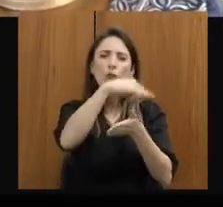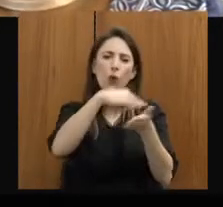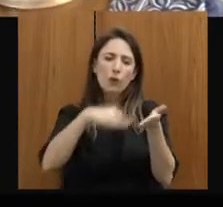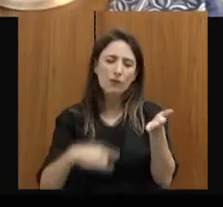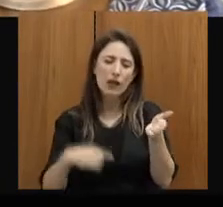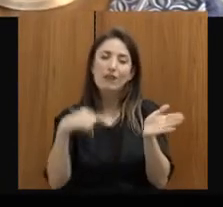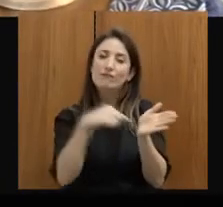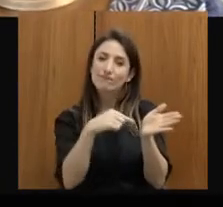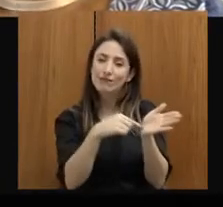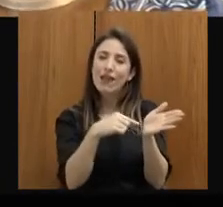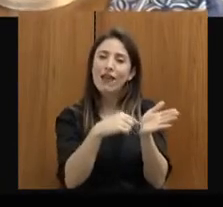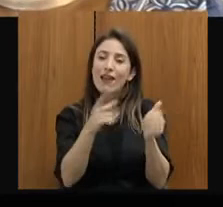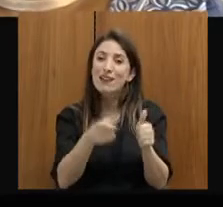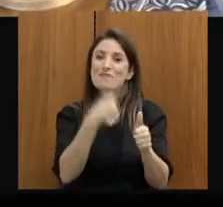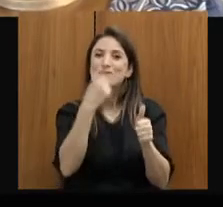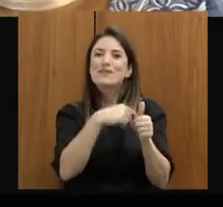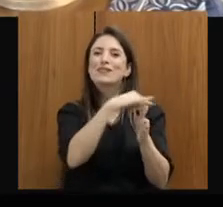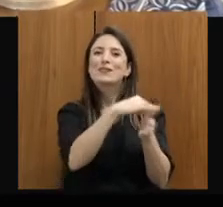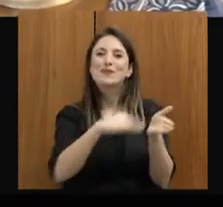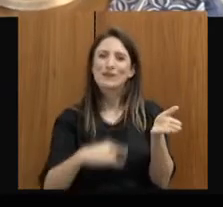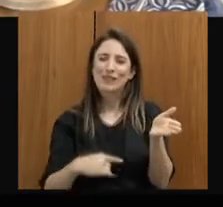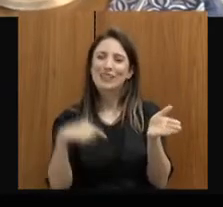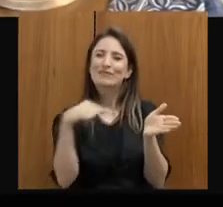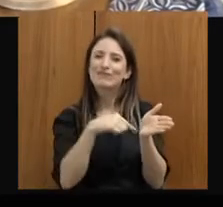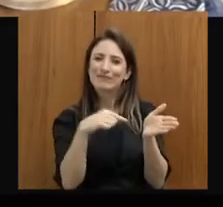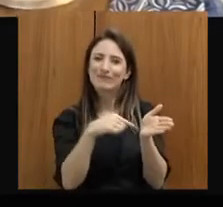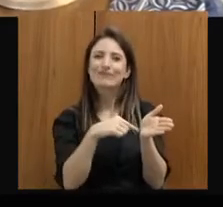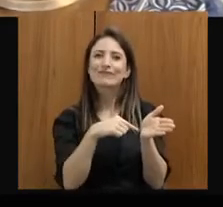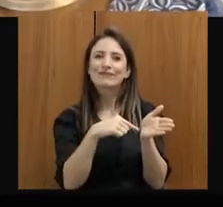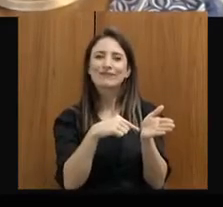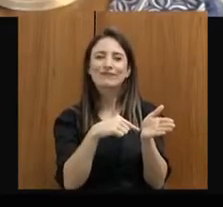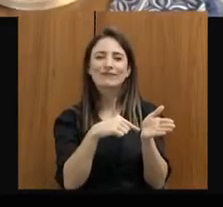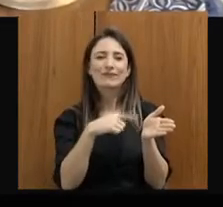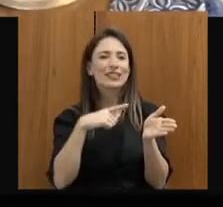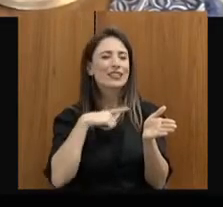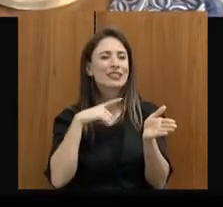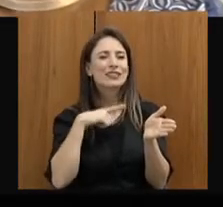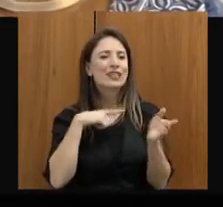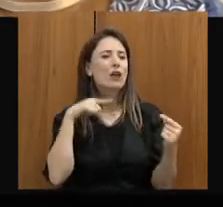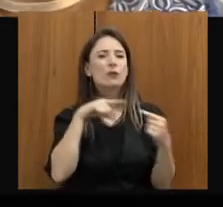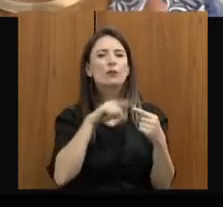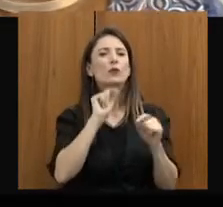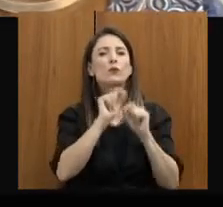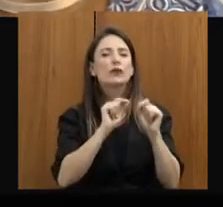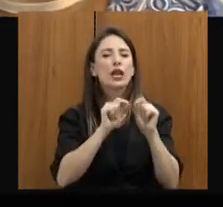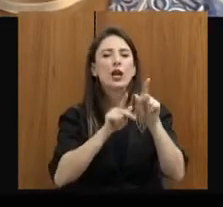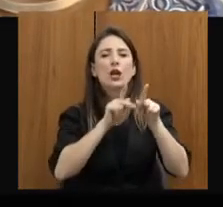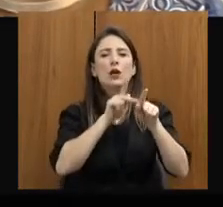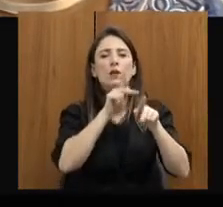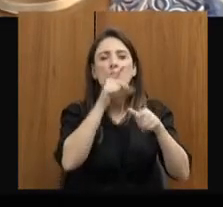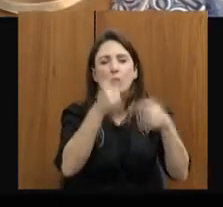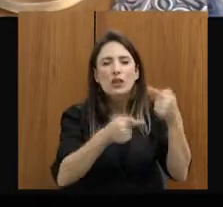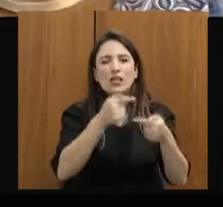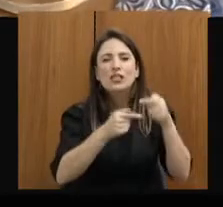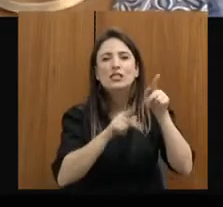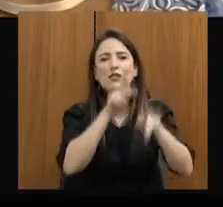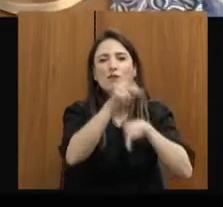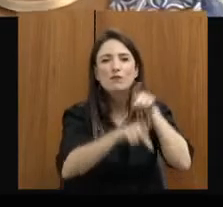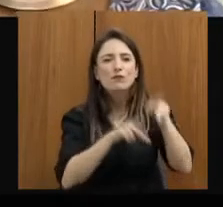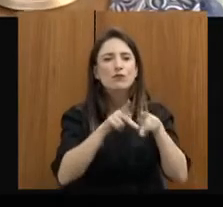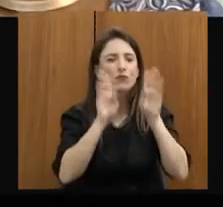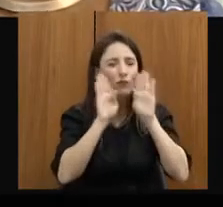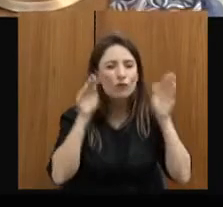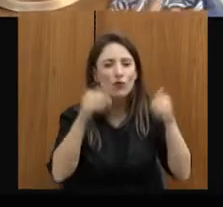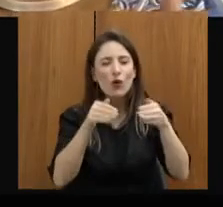por ser o primeiro É voltado especificamente para políticas públicas os povos e comunidades tradicionais de matriz